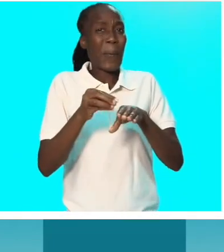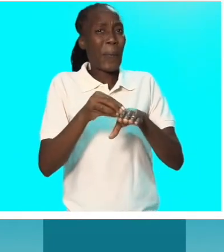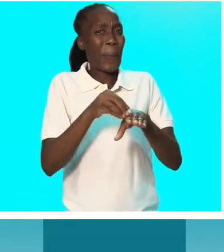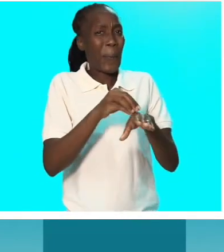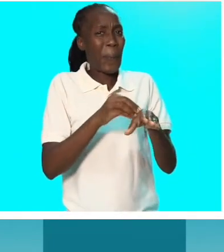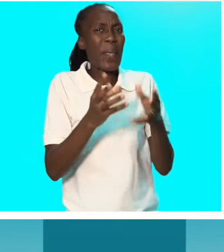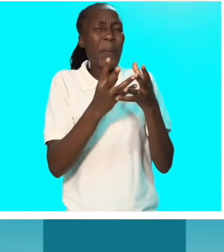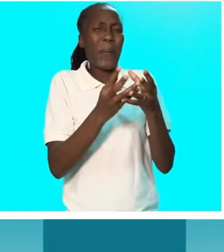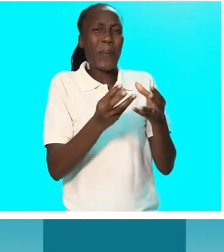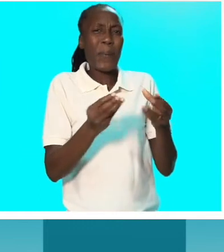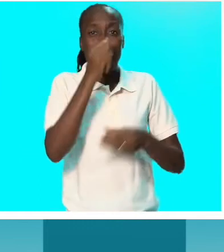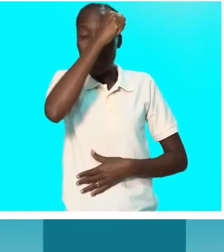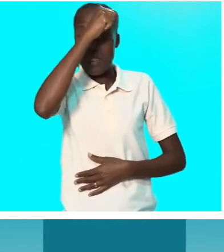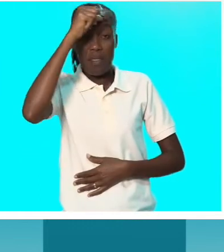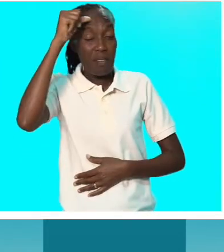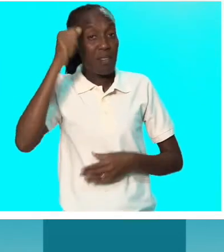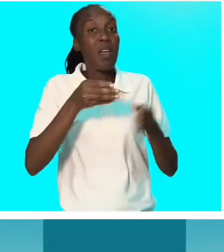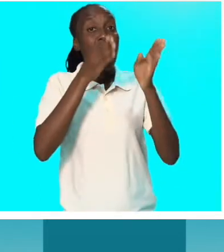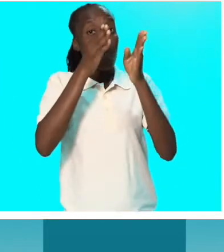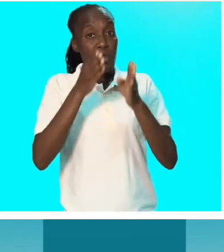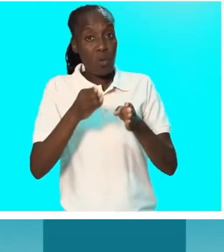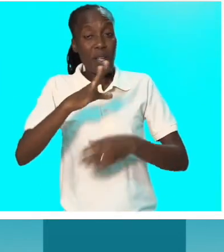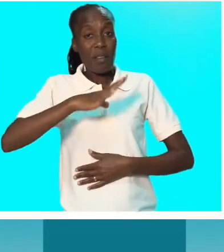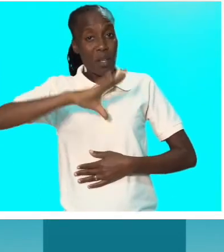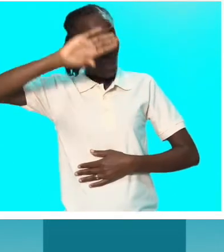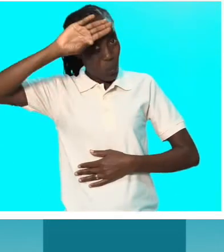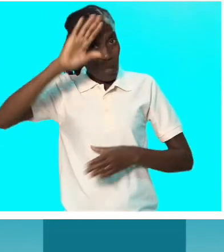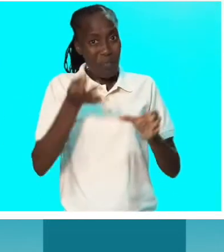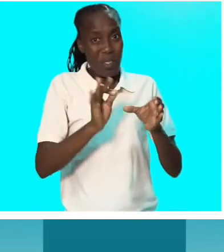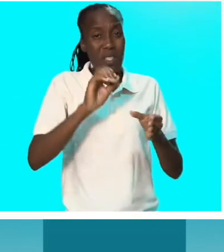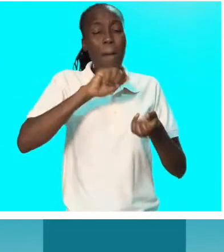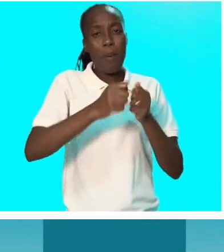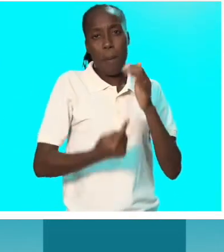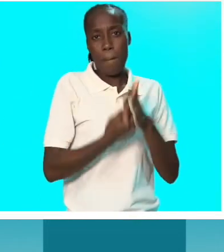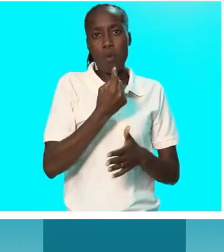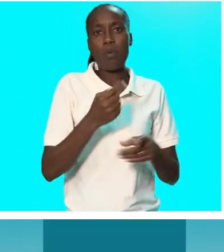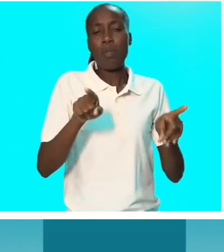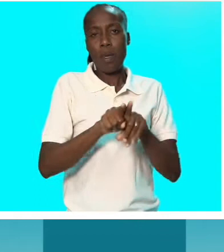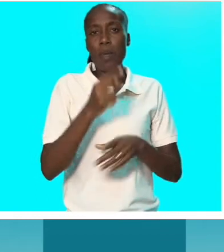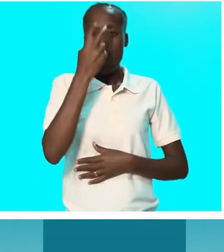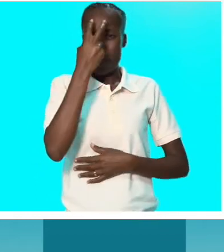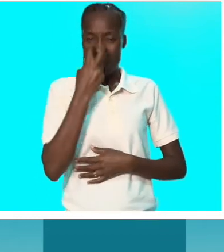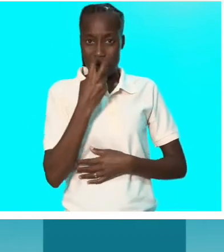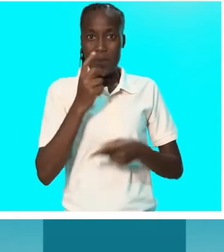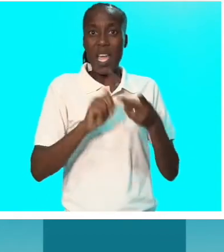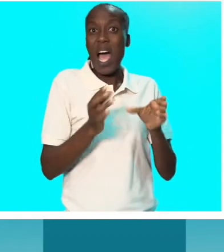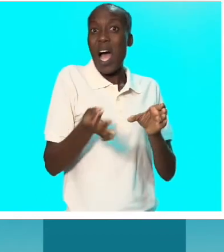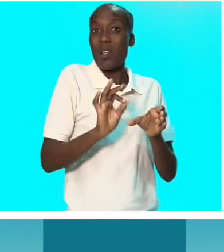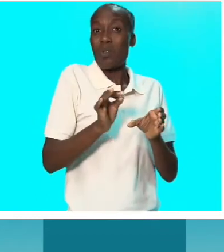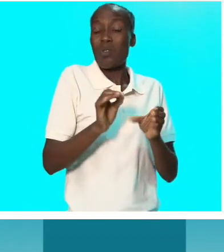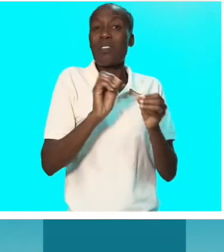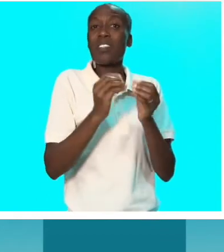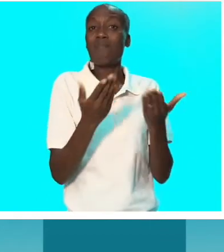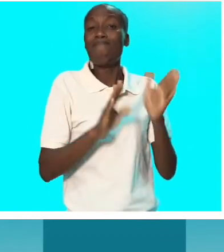de dificuldade em sarar, o indivíduo com diabetes também pode ter problemas de visão. O açúcar